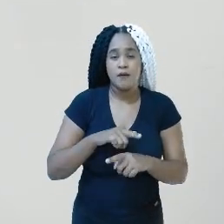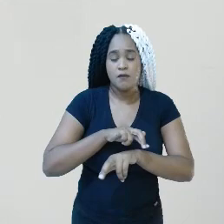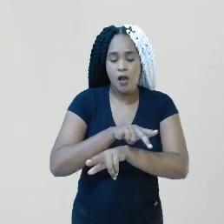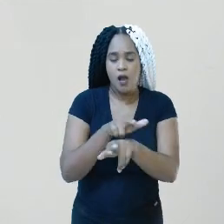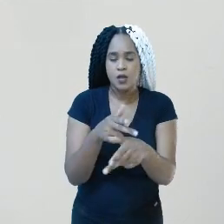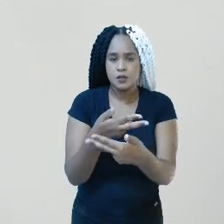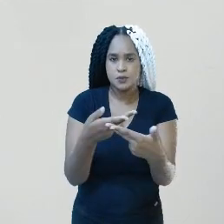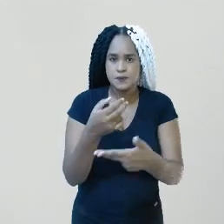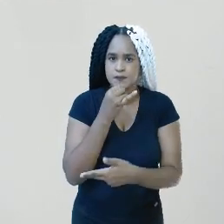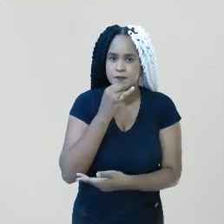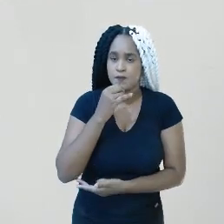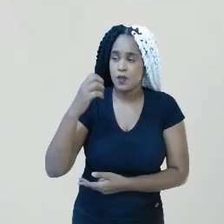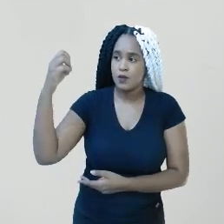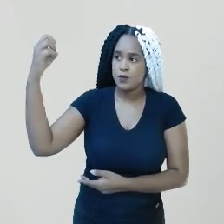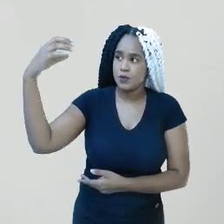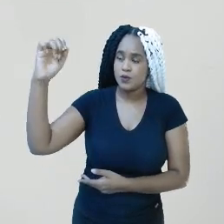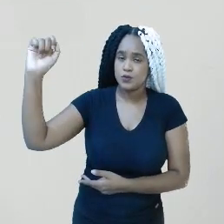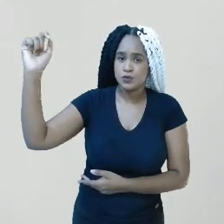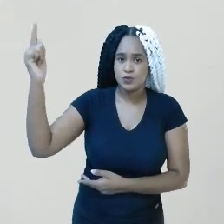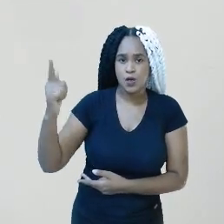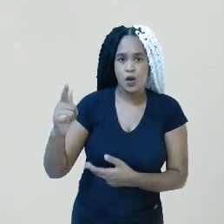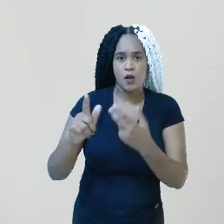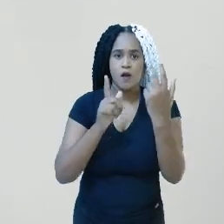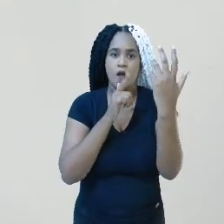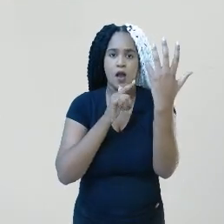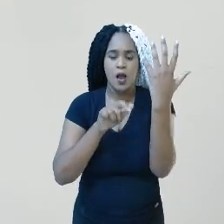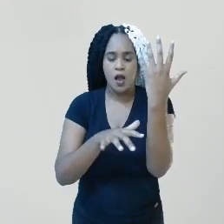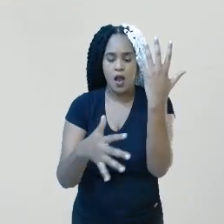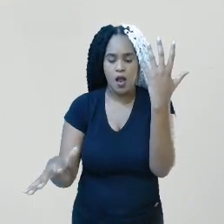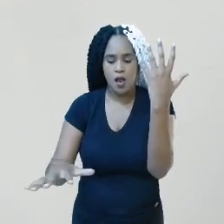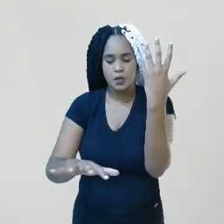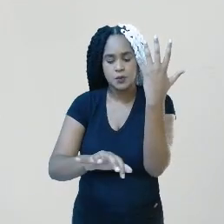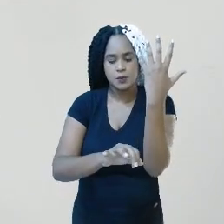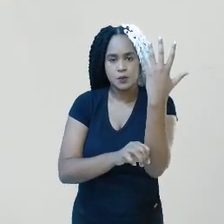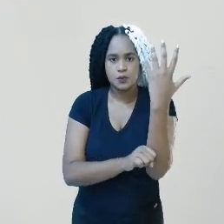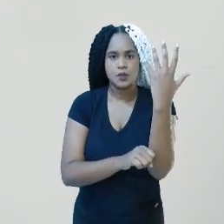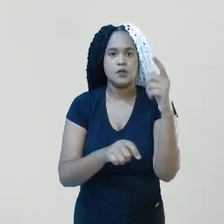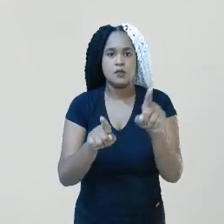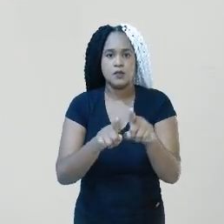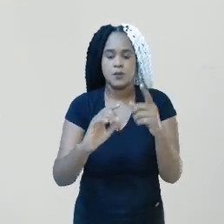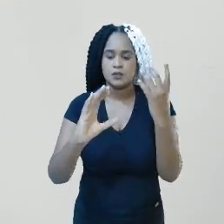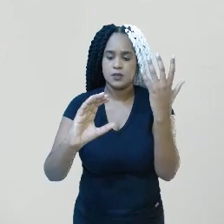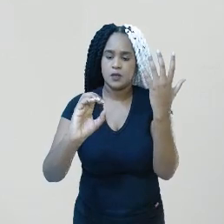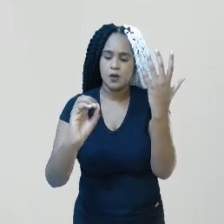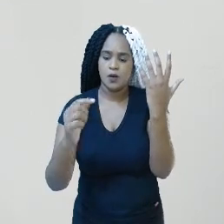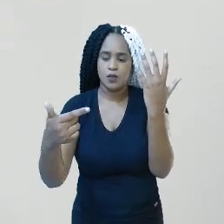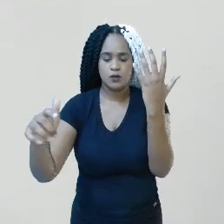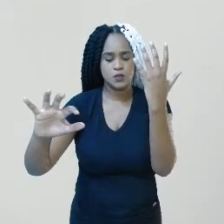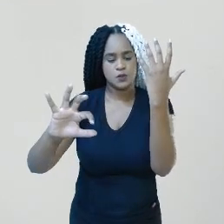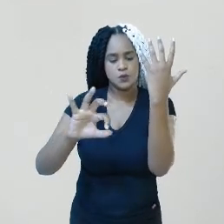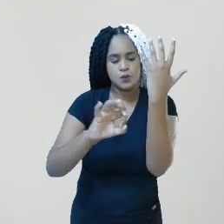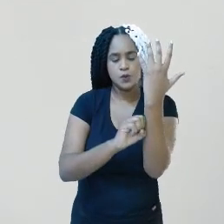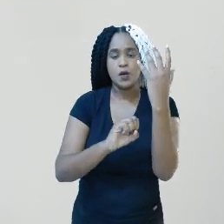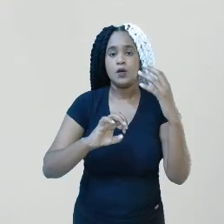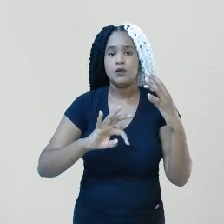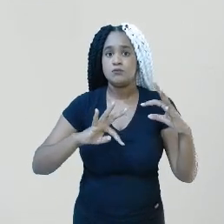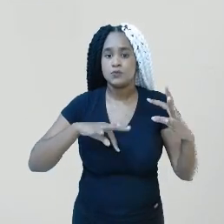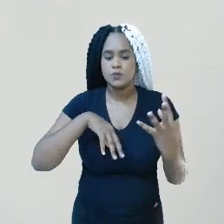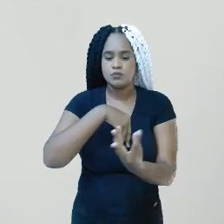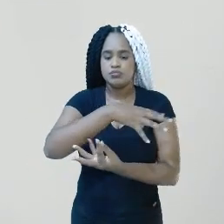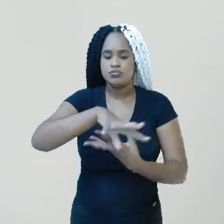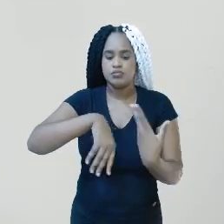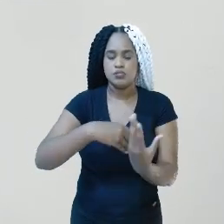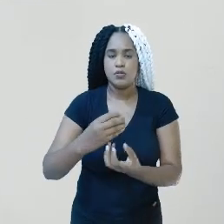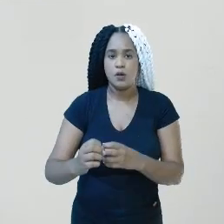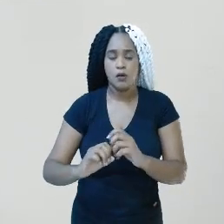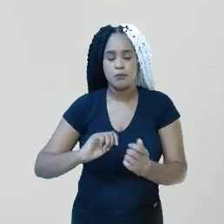minerais do solo, a água, o gás carbônico. Então, tudo isso vai junto e é transformado em glicose, que é um tipo